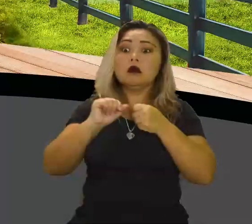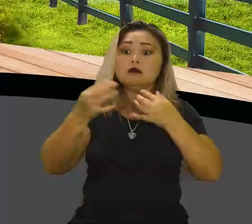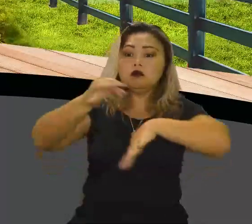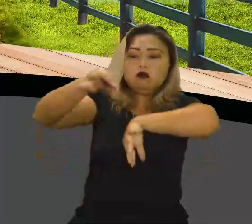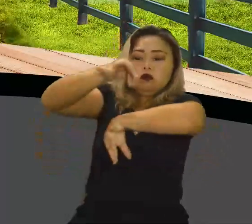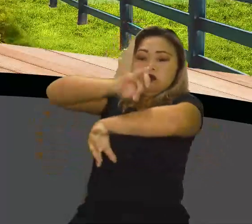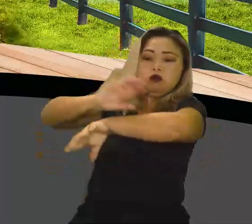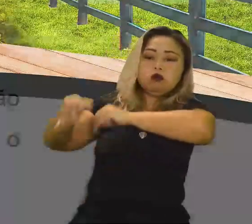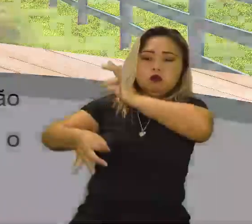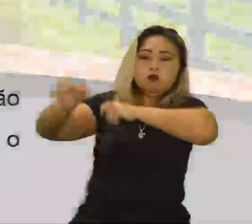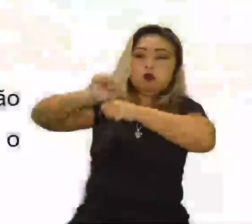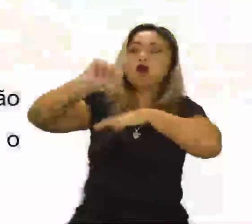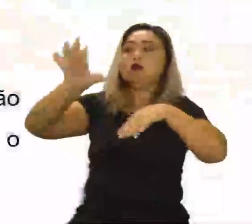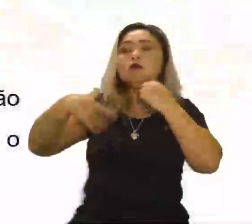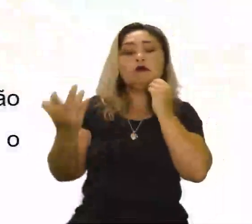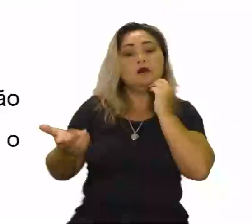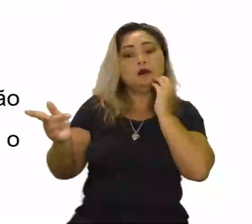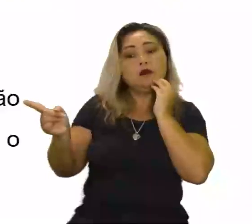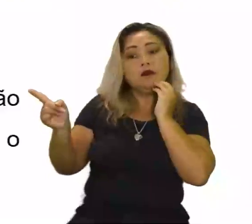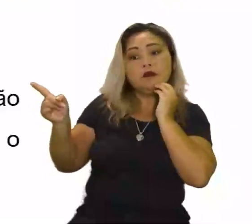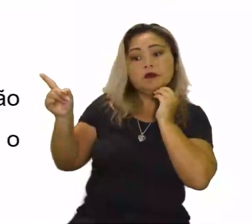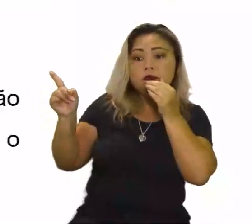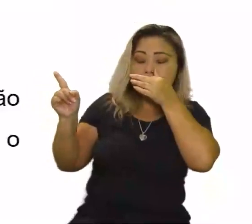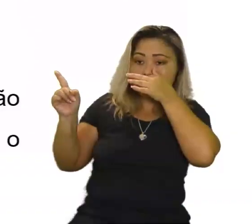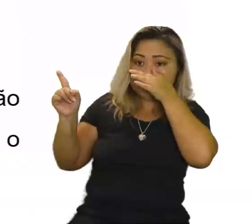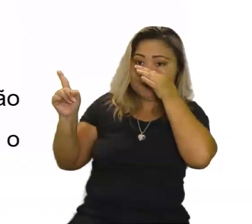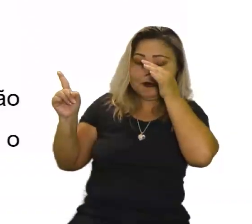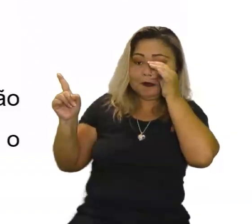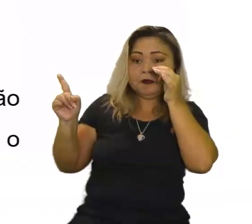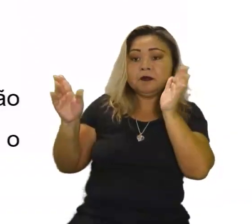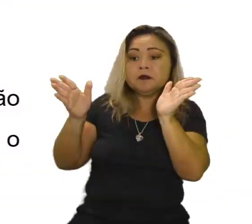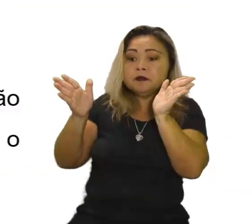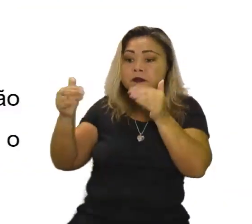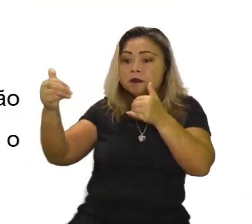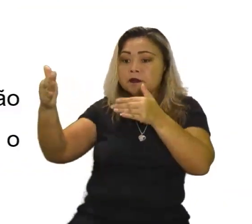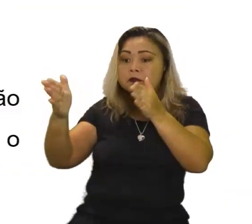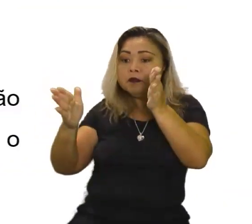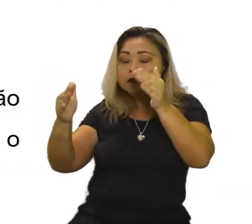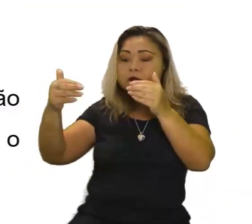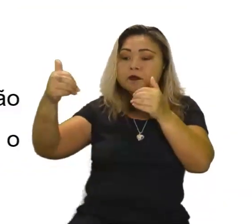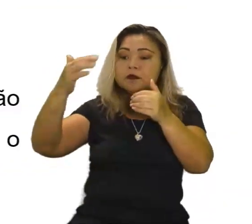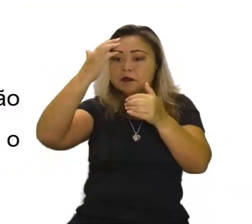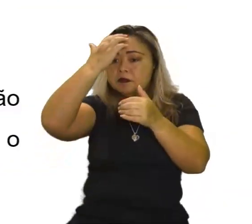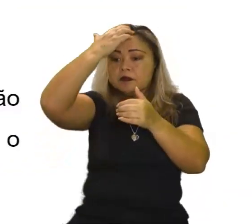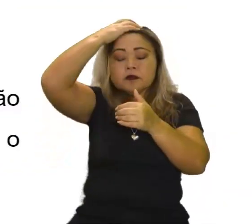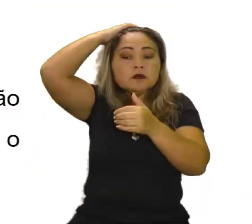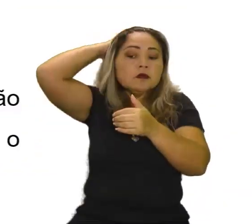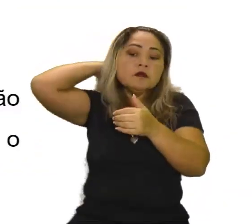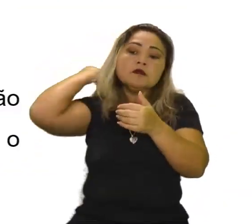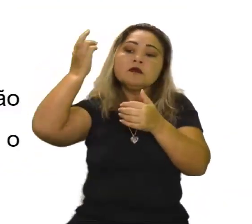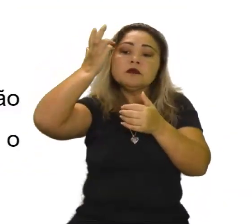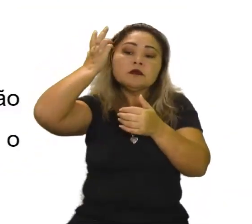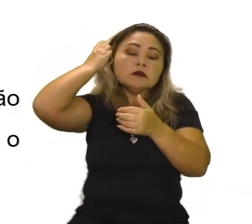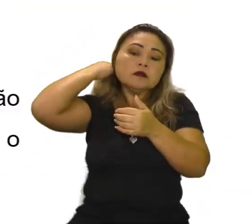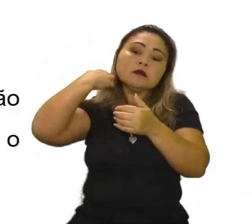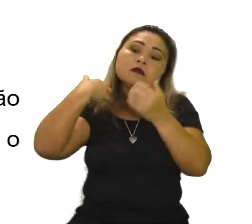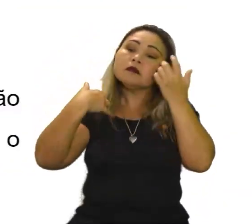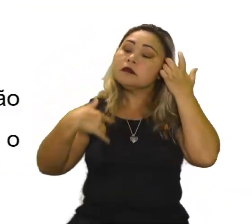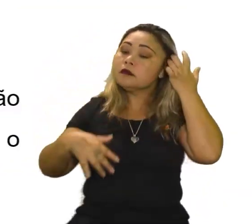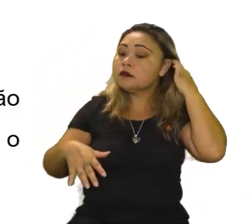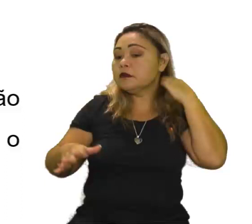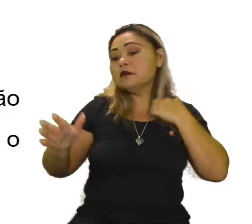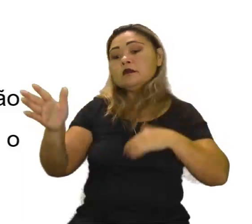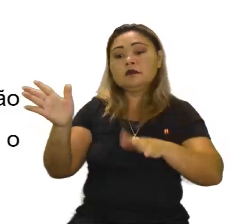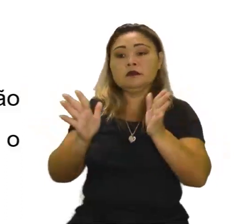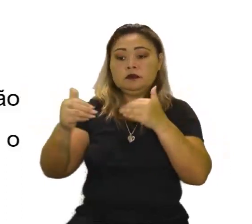olhada lá na tela, queridos. Todos os caixotes, ó, são agrupados. Claro que você pode, muitas vezes, né, não é